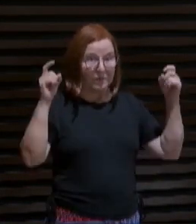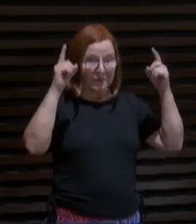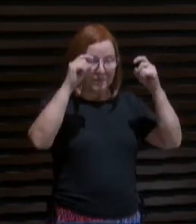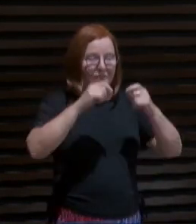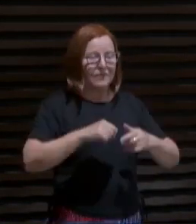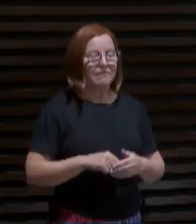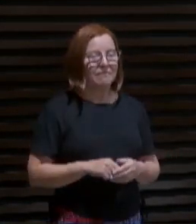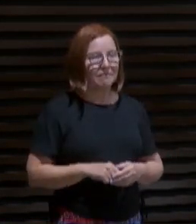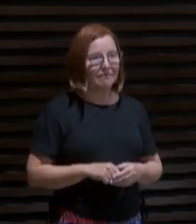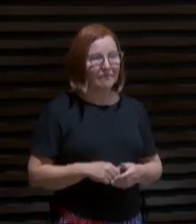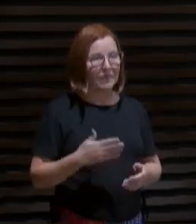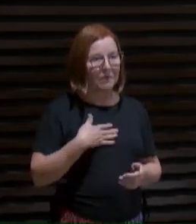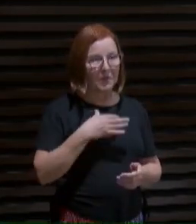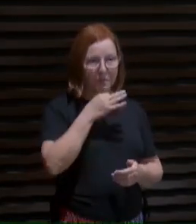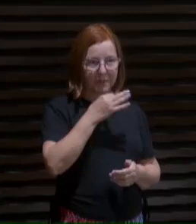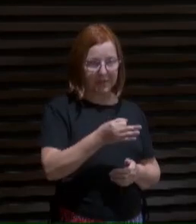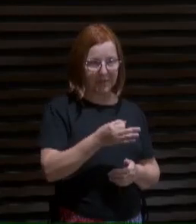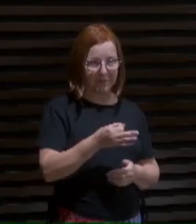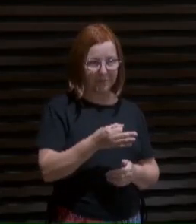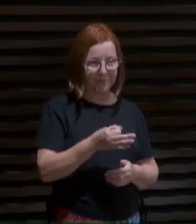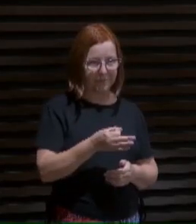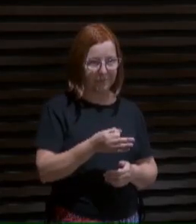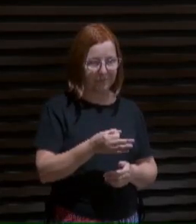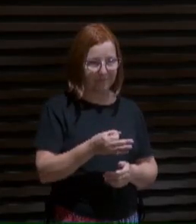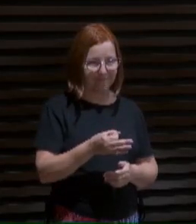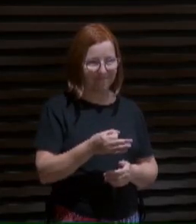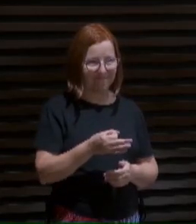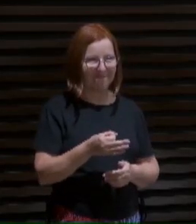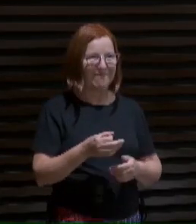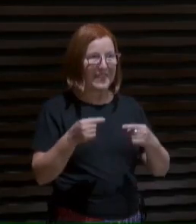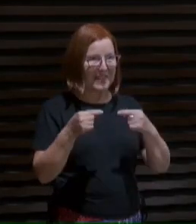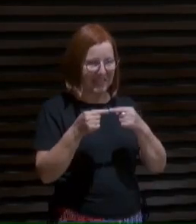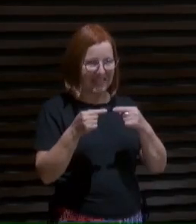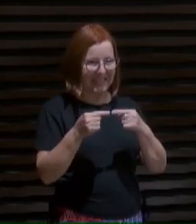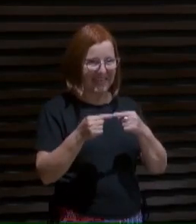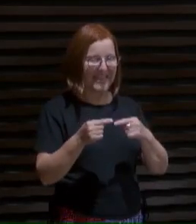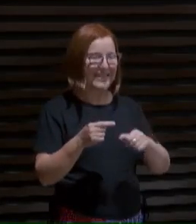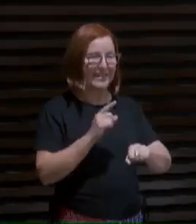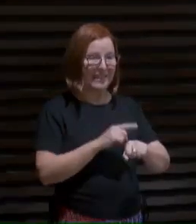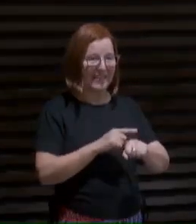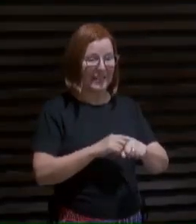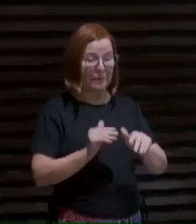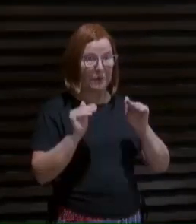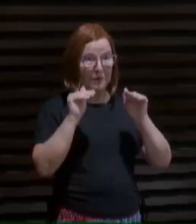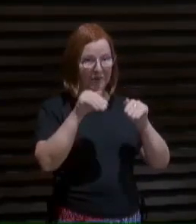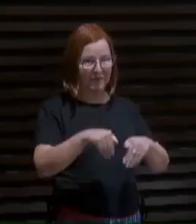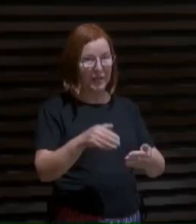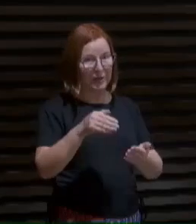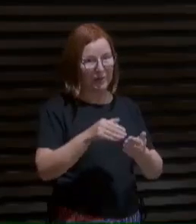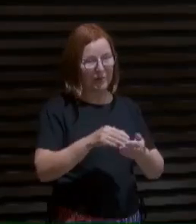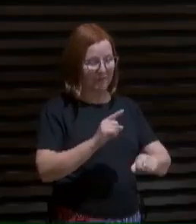para mim é o encaixe da agenda, do tempo do fim mesmo, dos